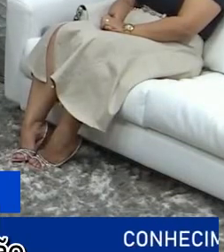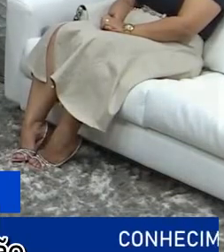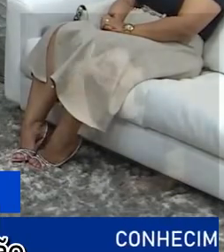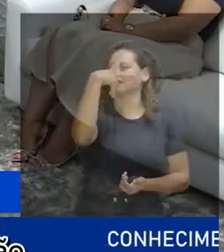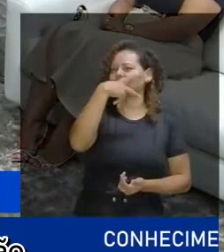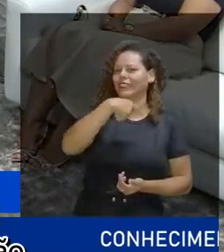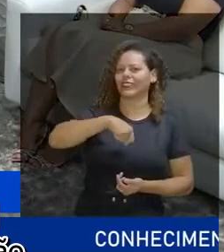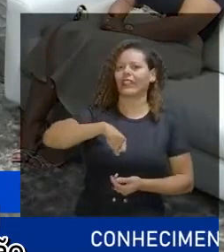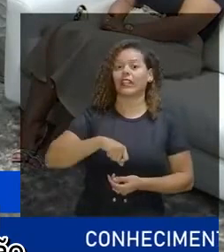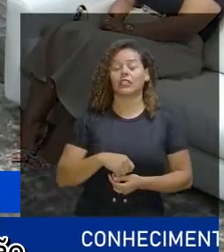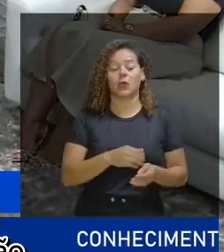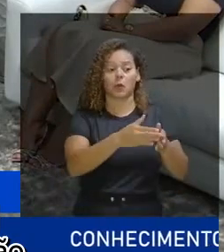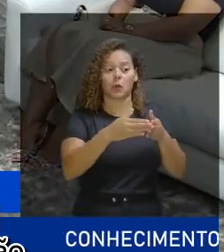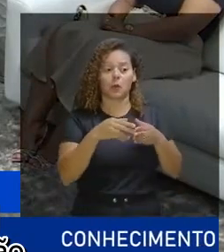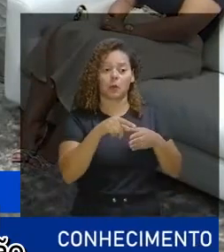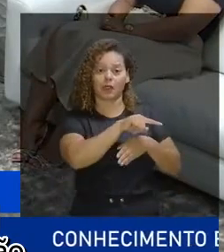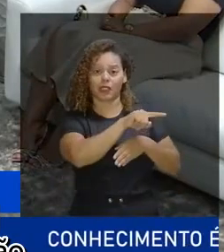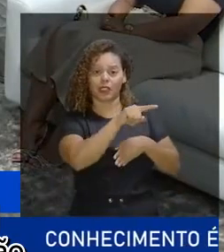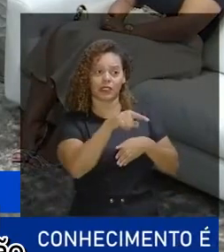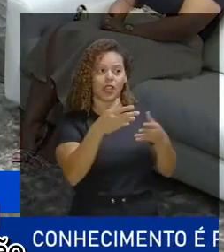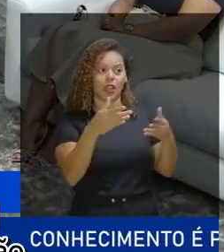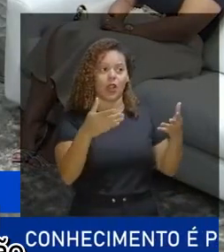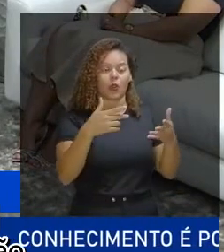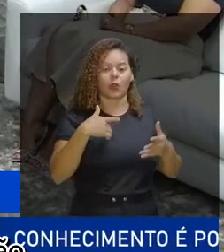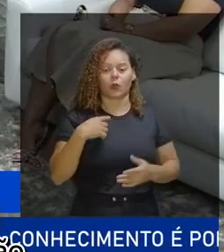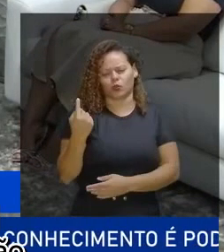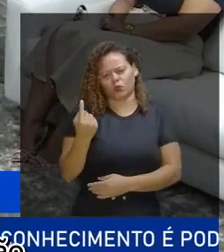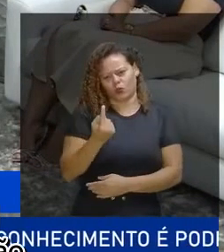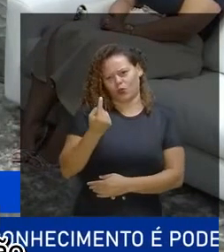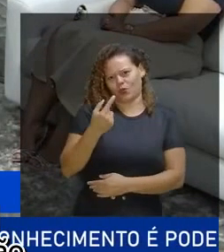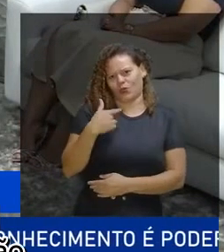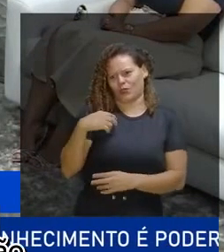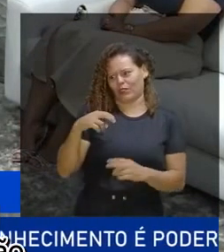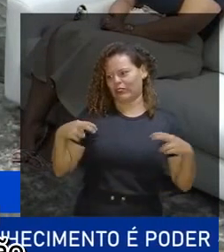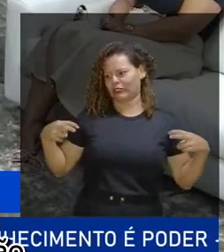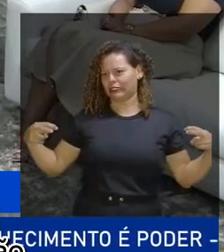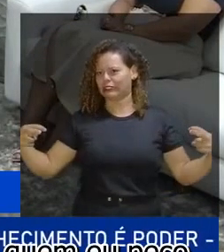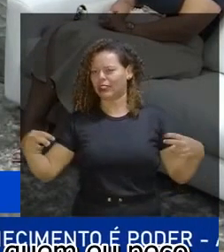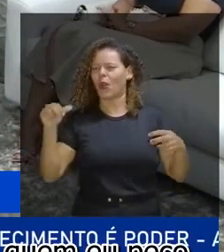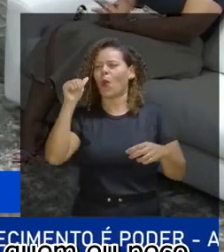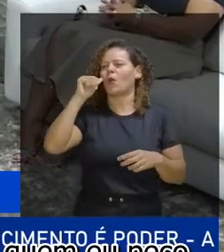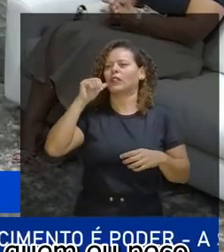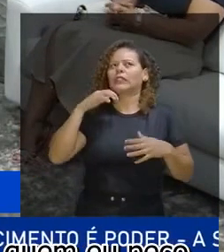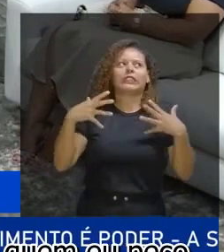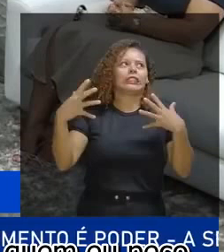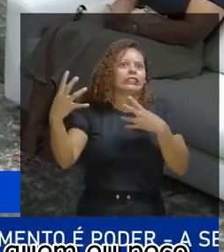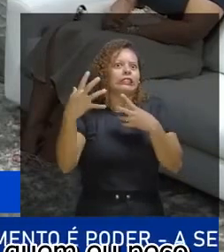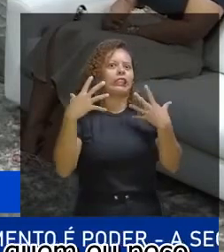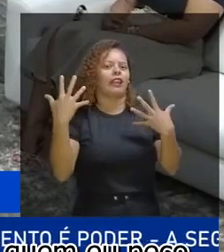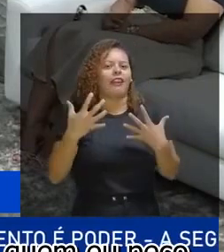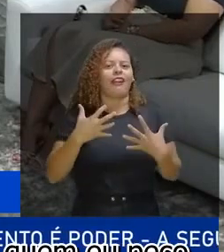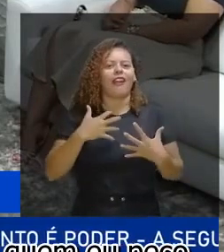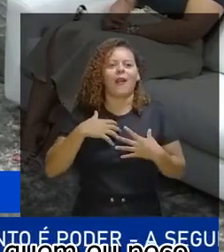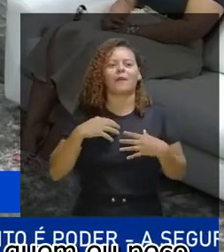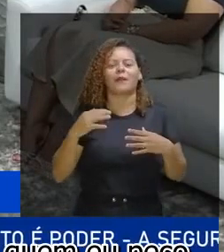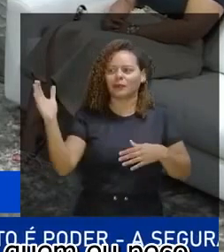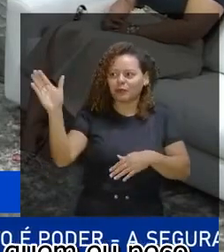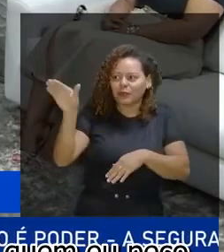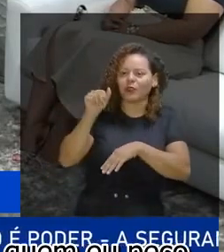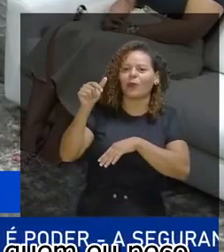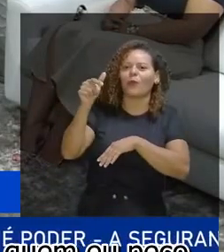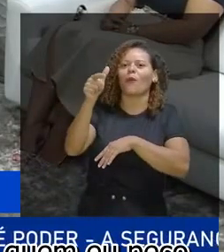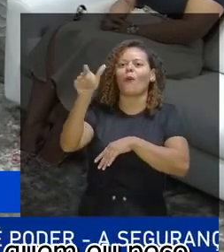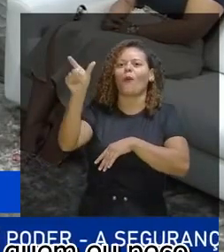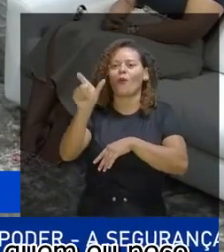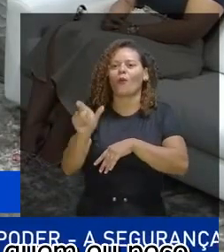lindas. E eu peço então autorização do cerimonial para não ficar sozinho no meio dessa tentação e pedir para compor aqui conosco